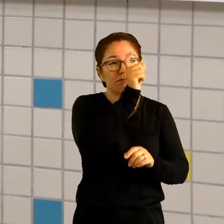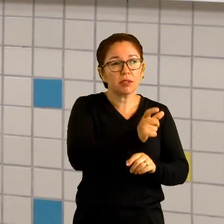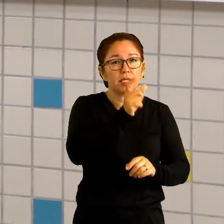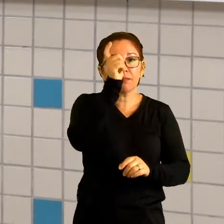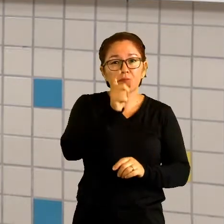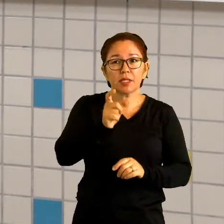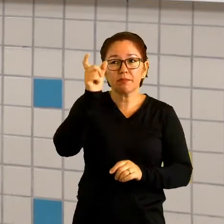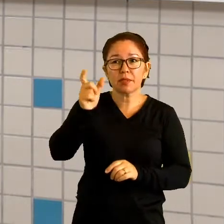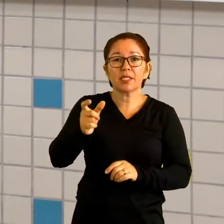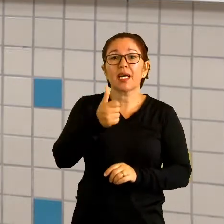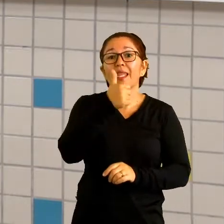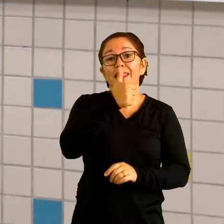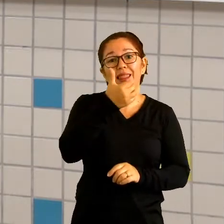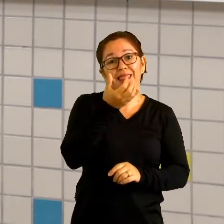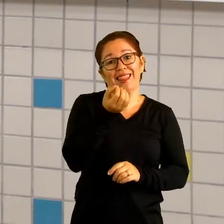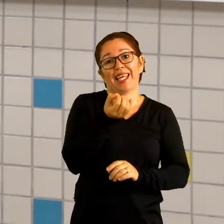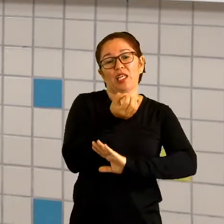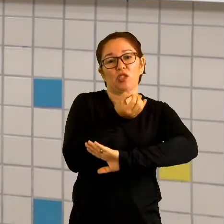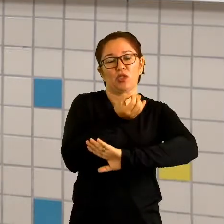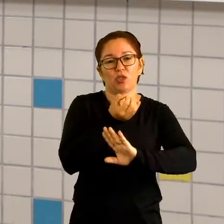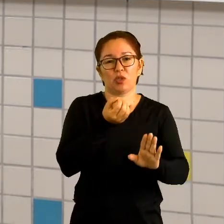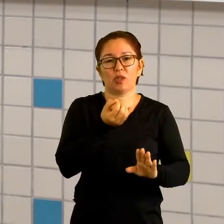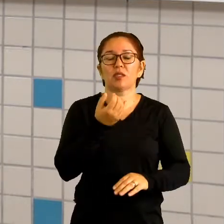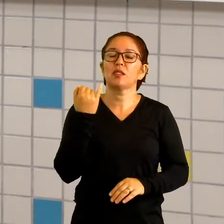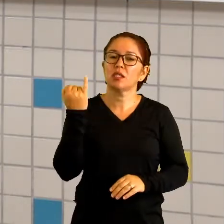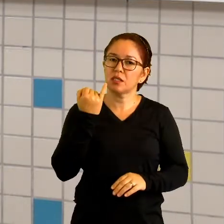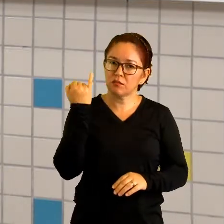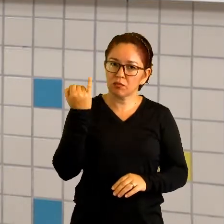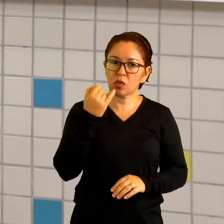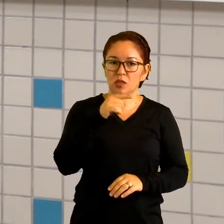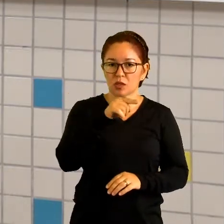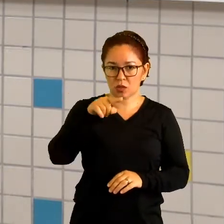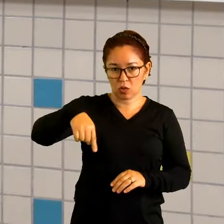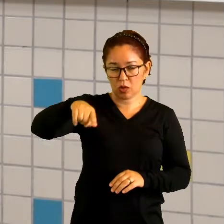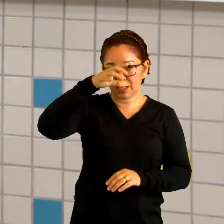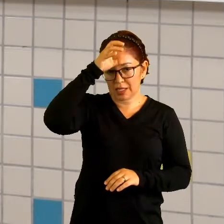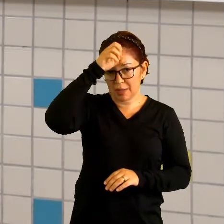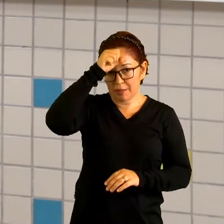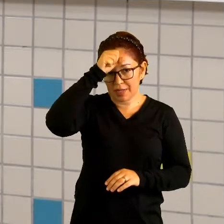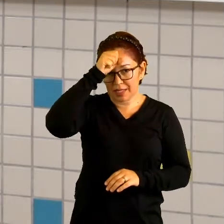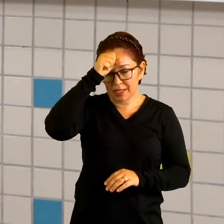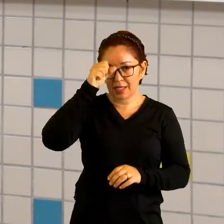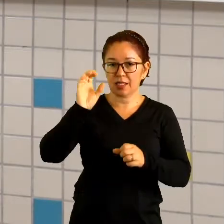ano, devemos saber identificar substantivo,